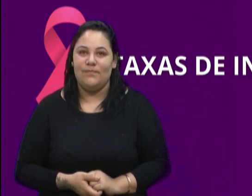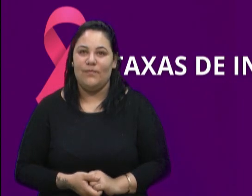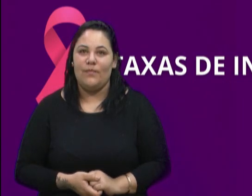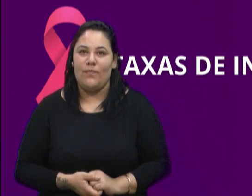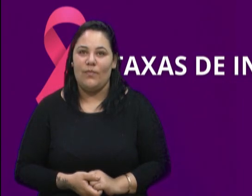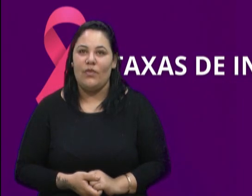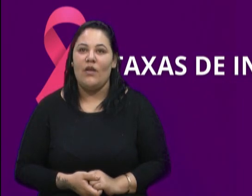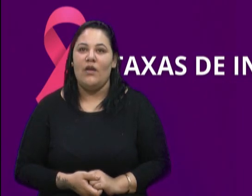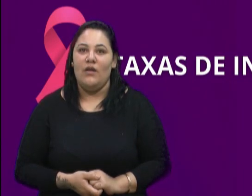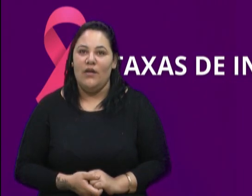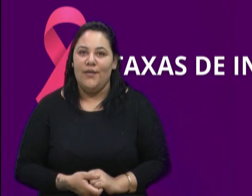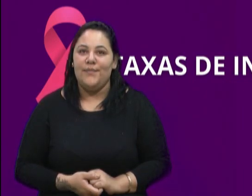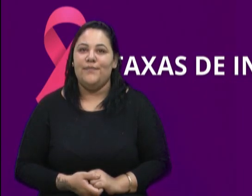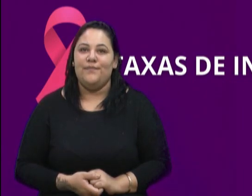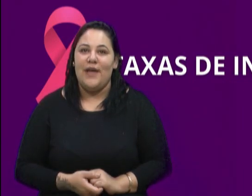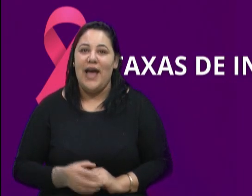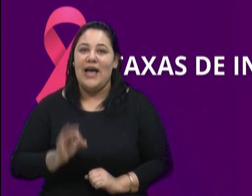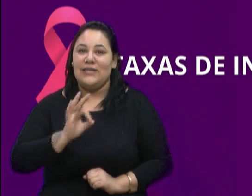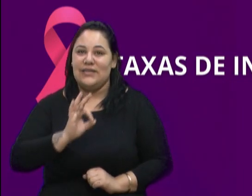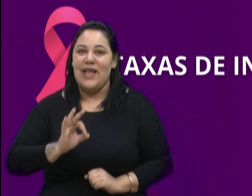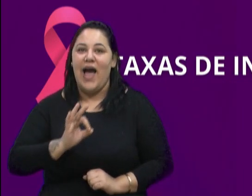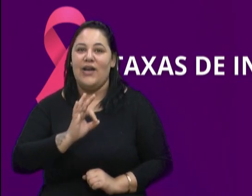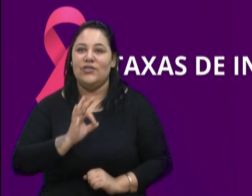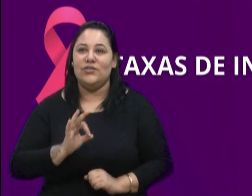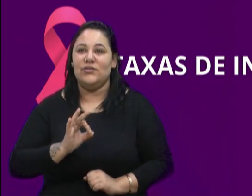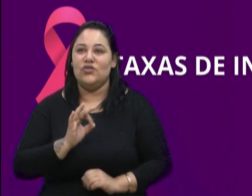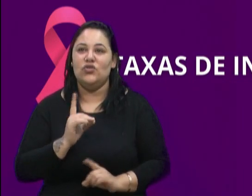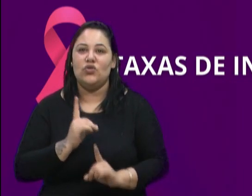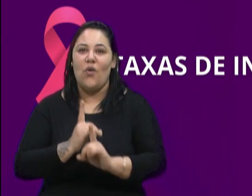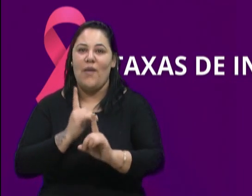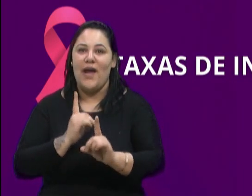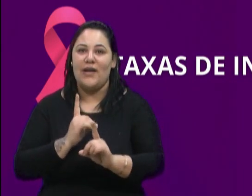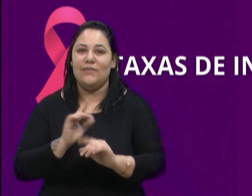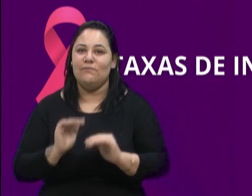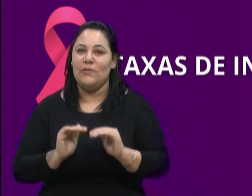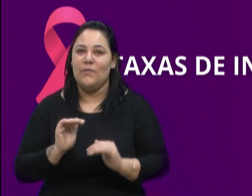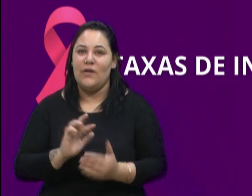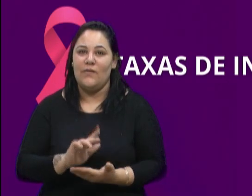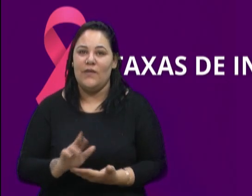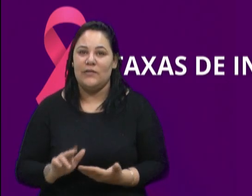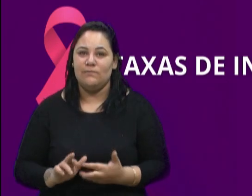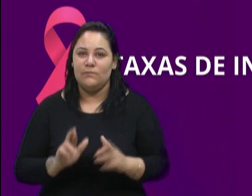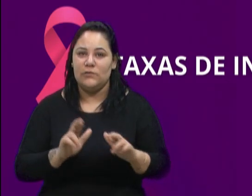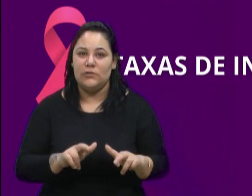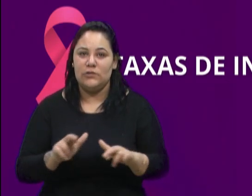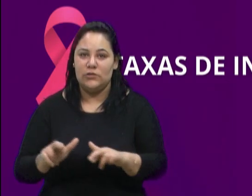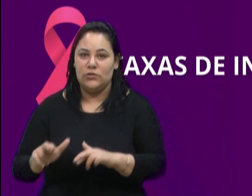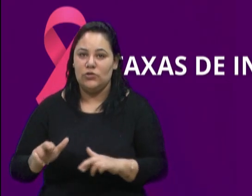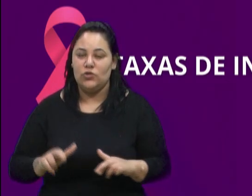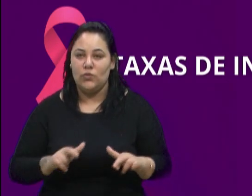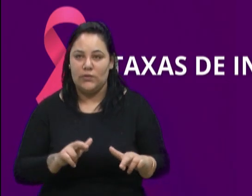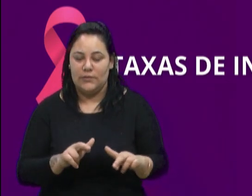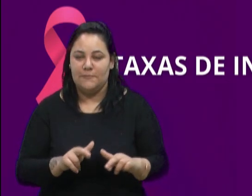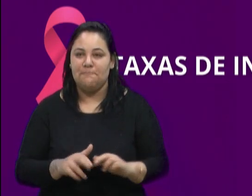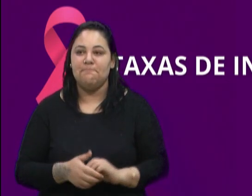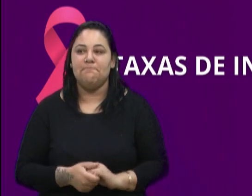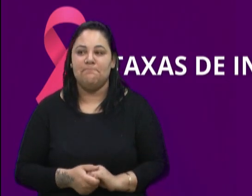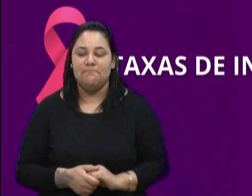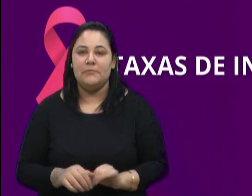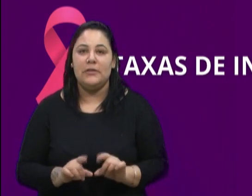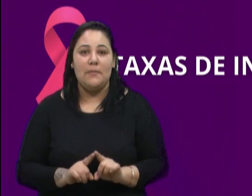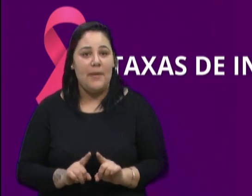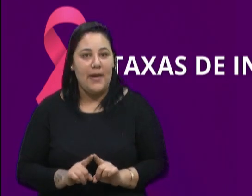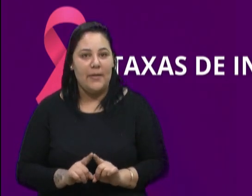As taxas de incidência variam nas diferentes regiões do planeta,